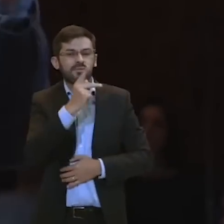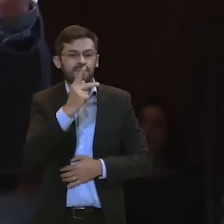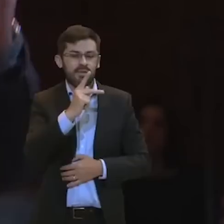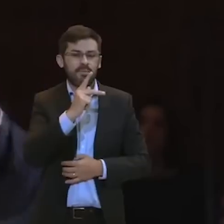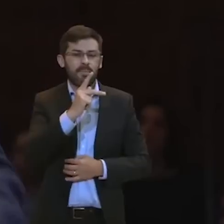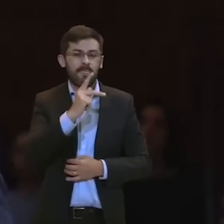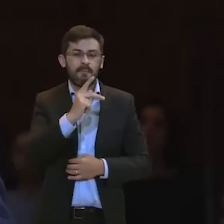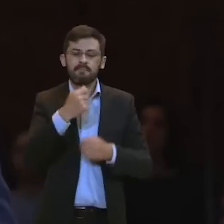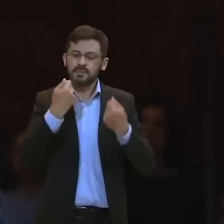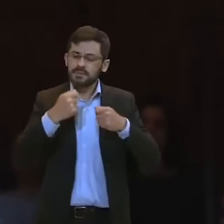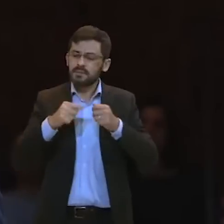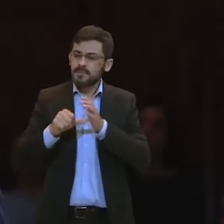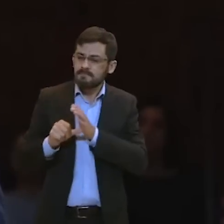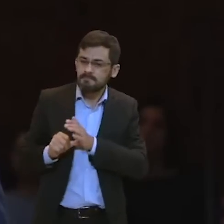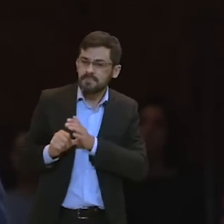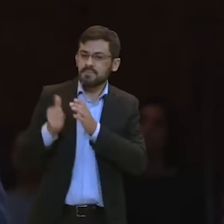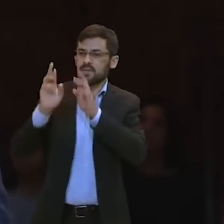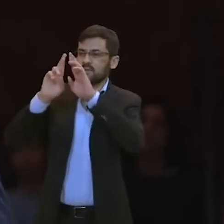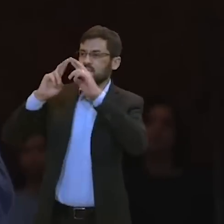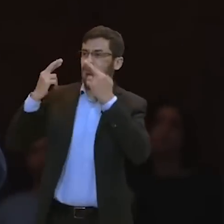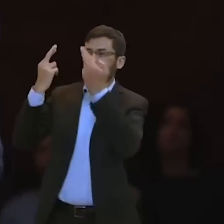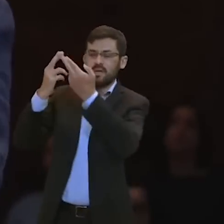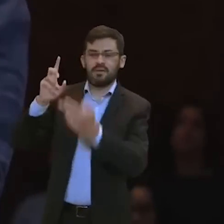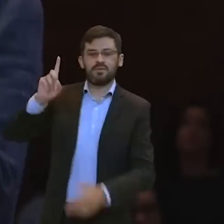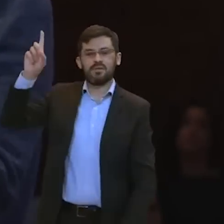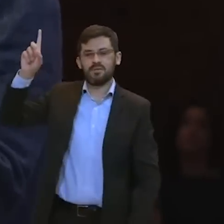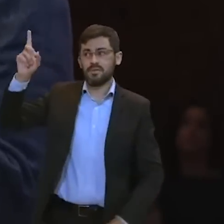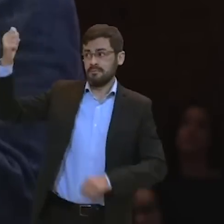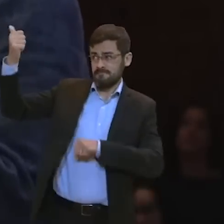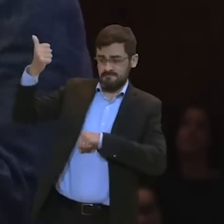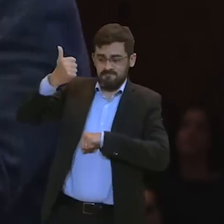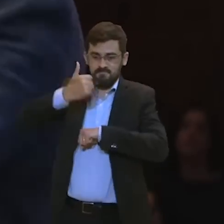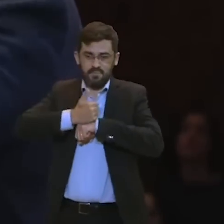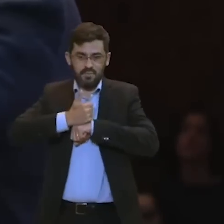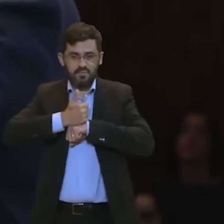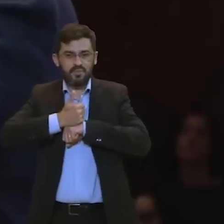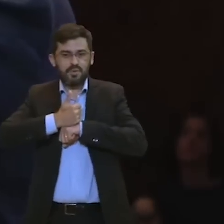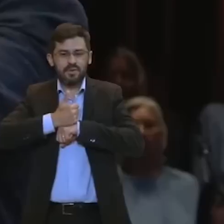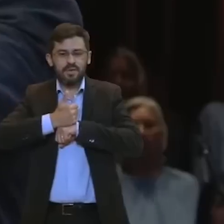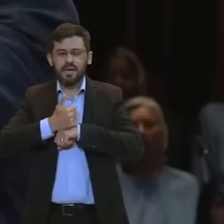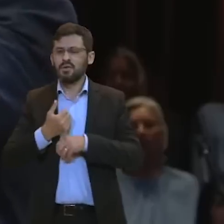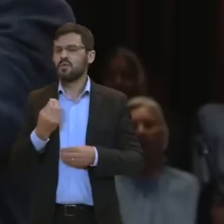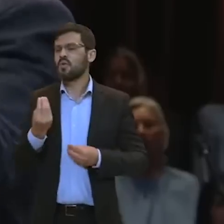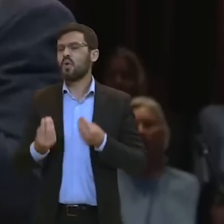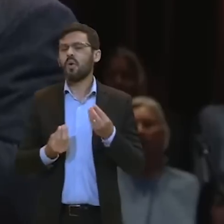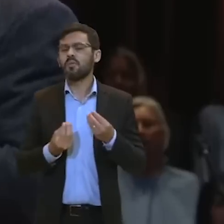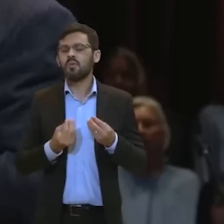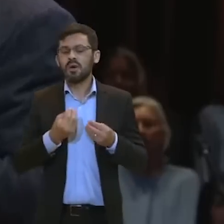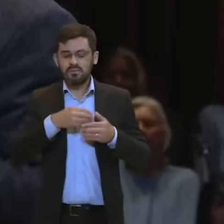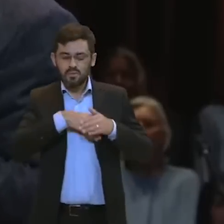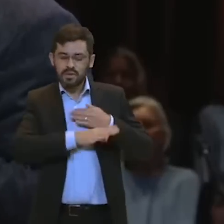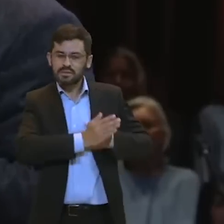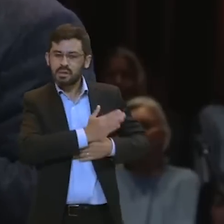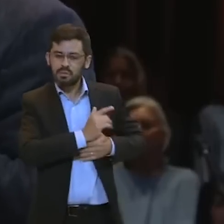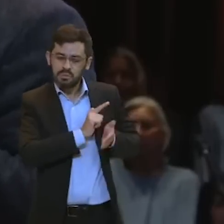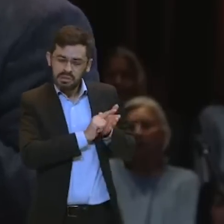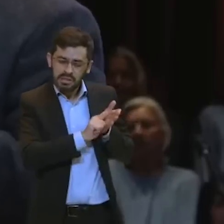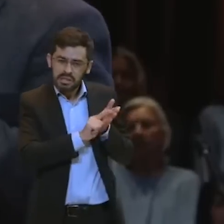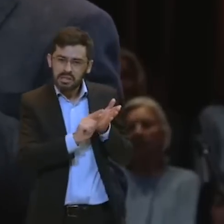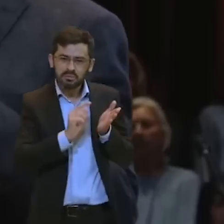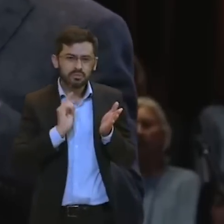Coloca primeiro no Senhor. Como é que vai a limpeza do santuário na tua